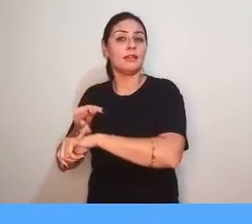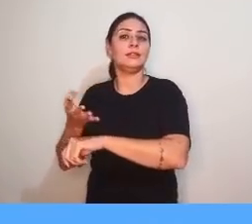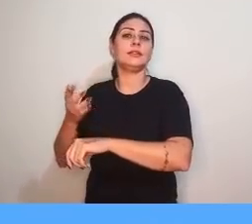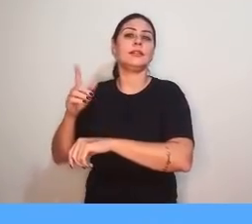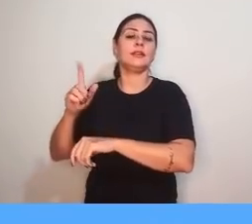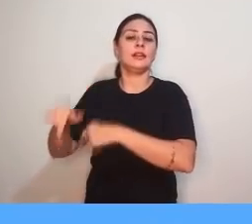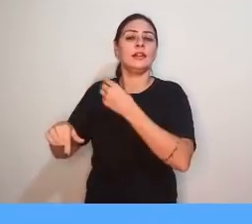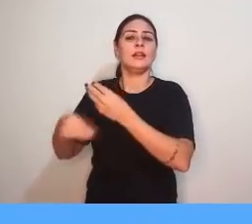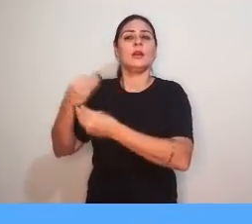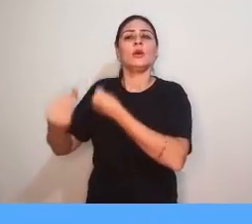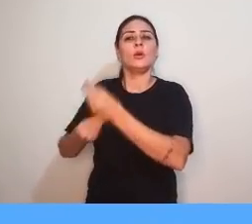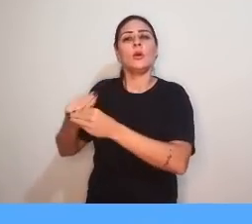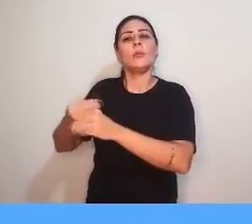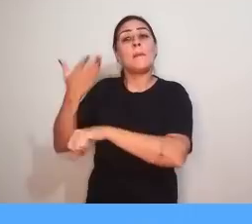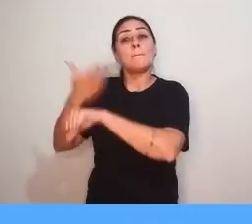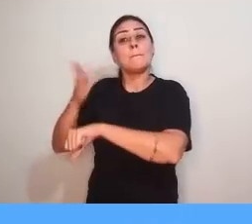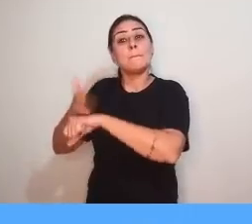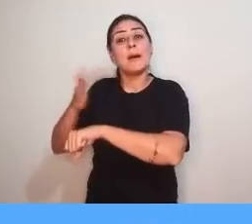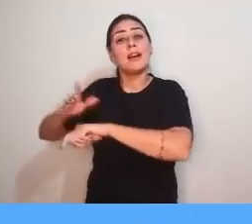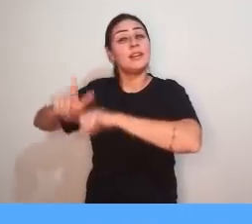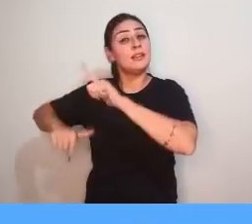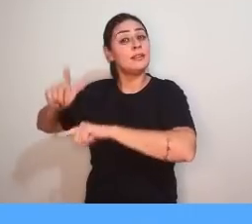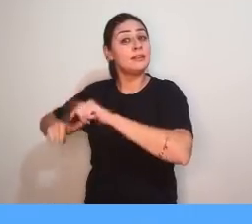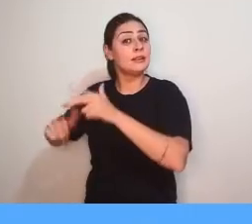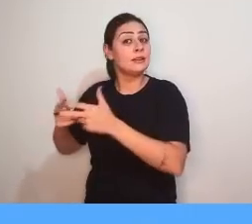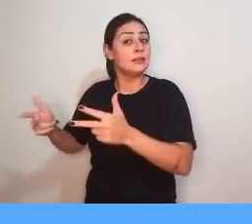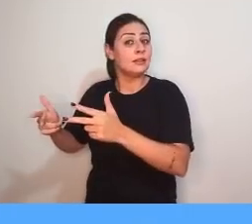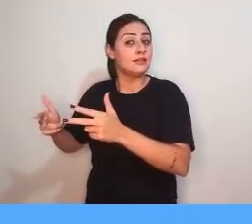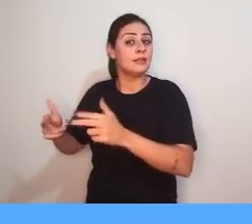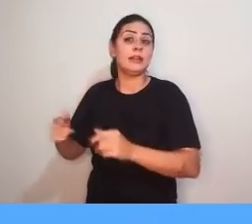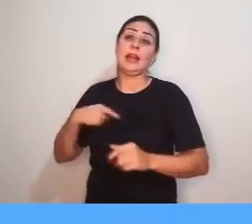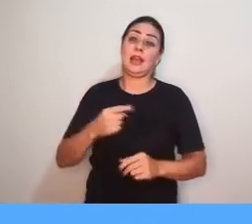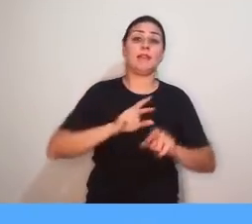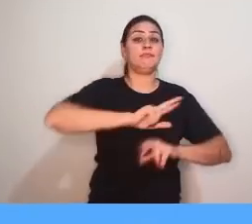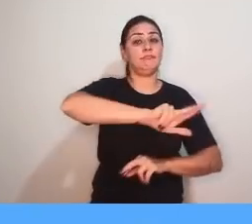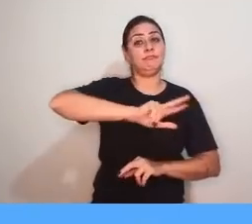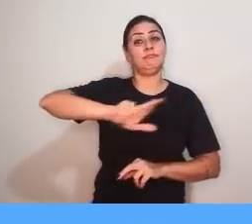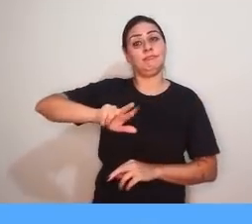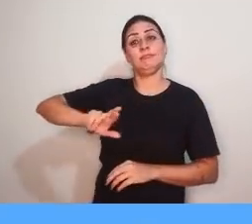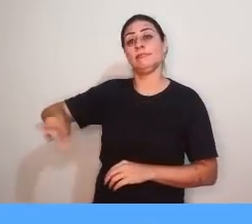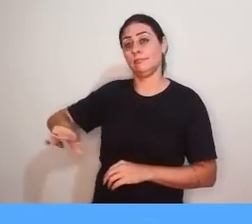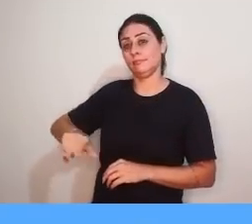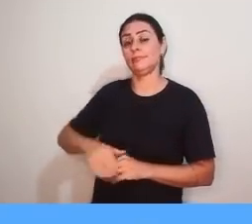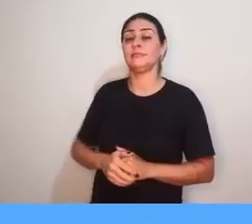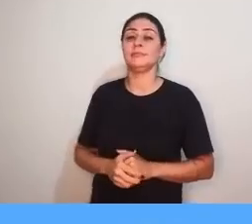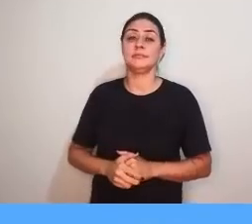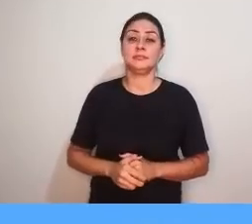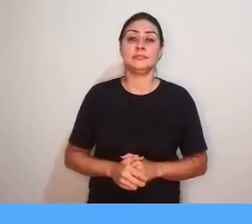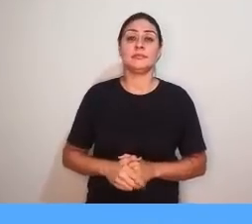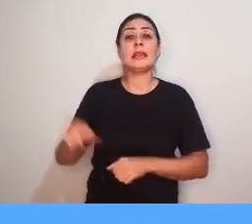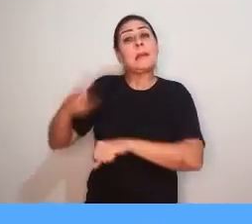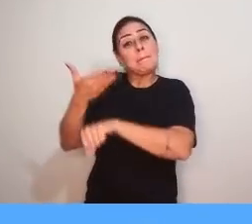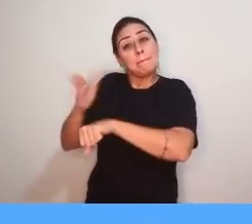questões práticas e instrumentais. Tá? São coisas separadas. As questões práticas e instrumentais,